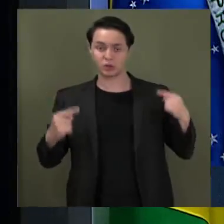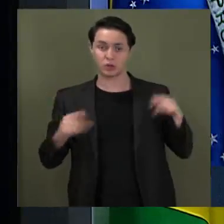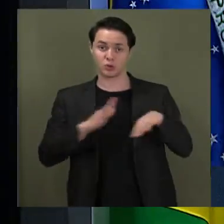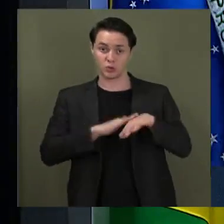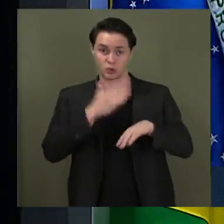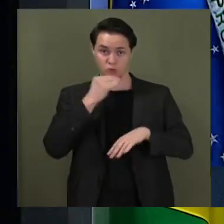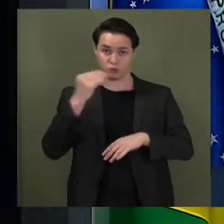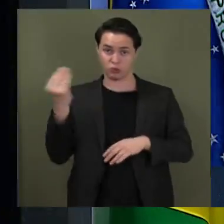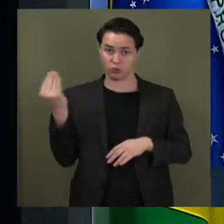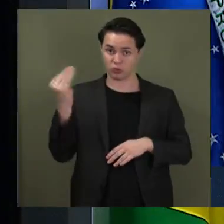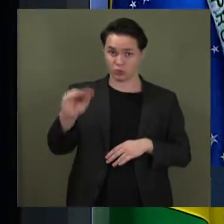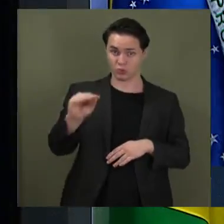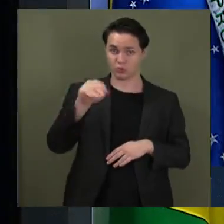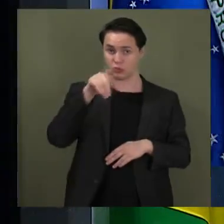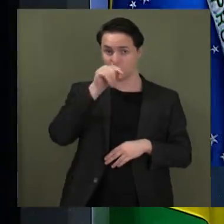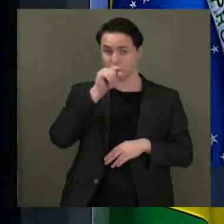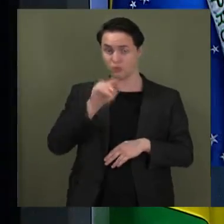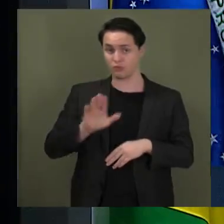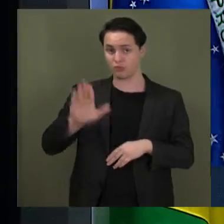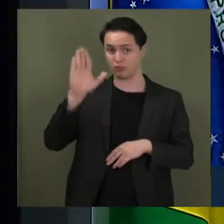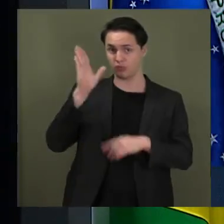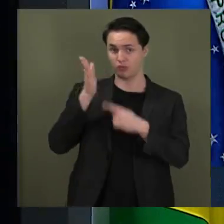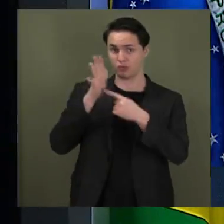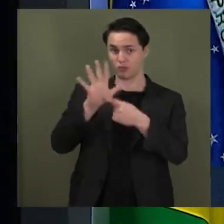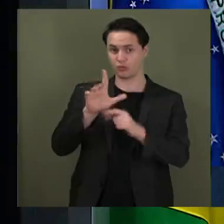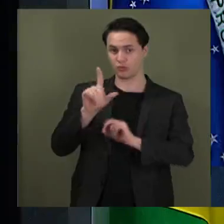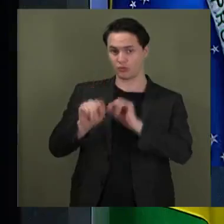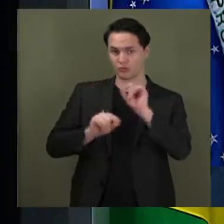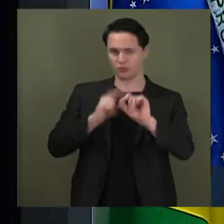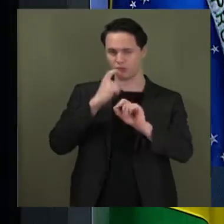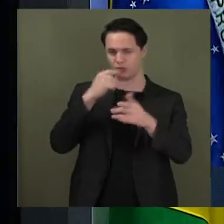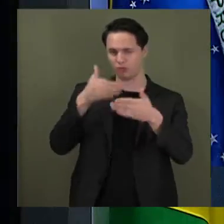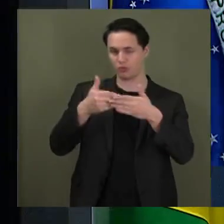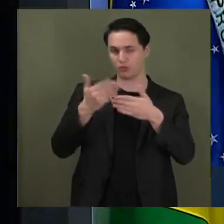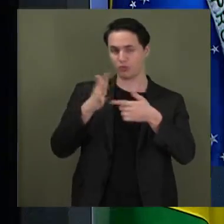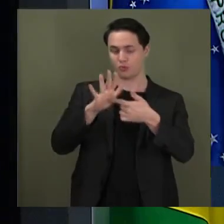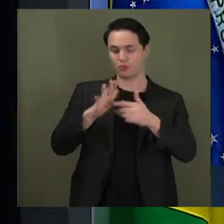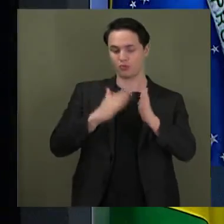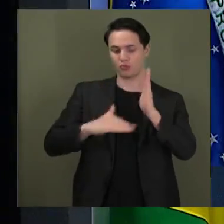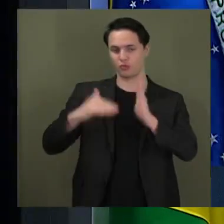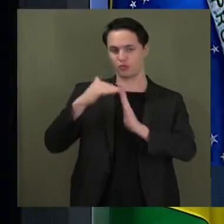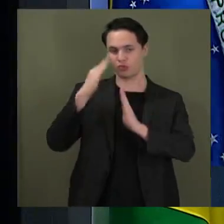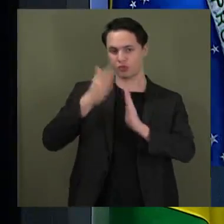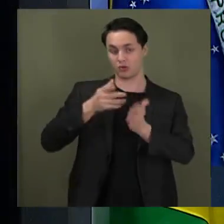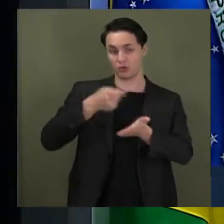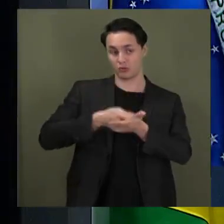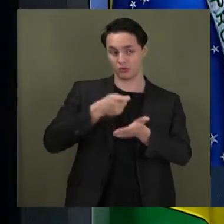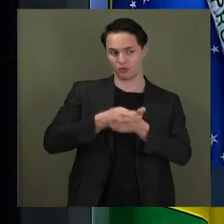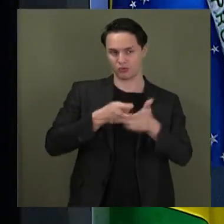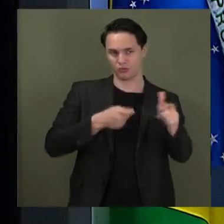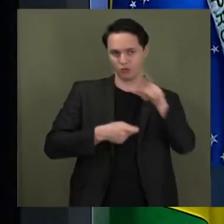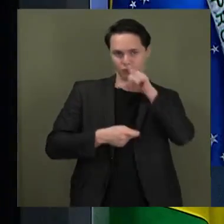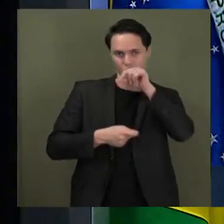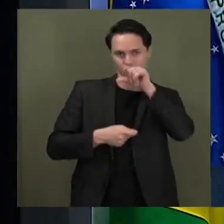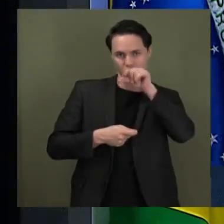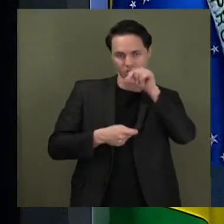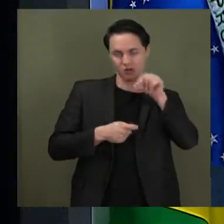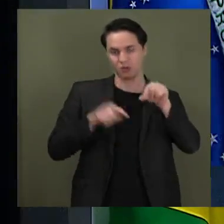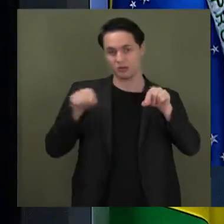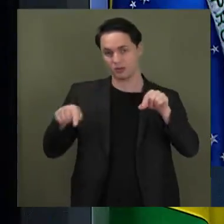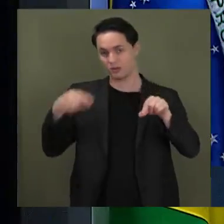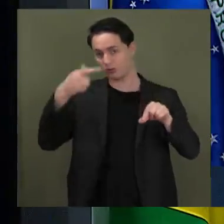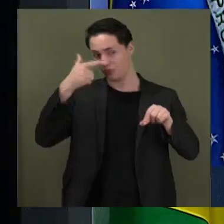uma postagem prometendo revelar, em breve, tudo que já foi exigido do Twitter por parte do